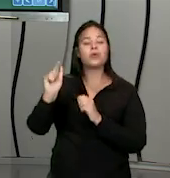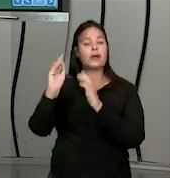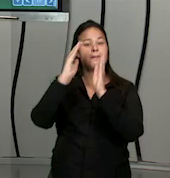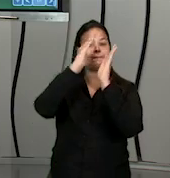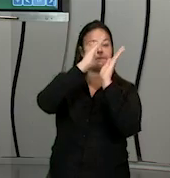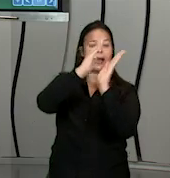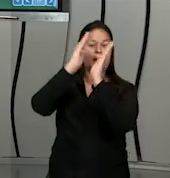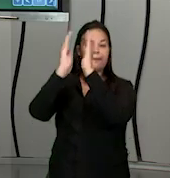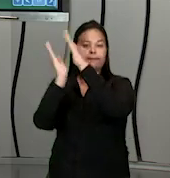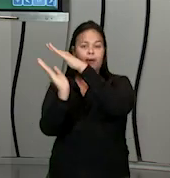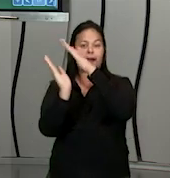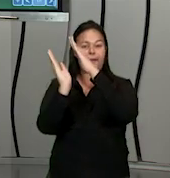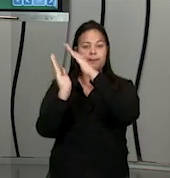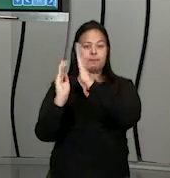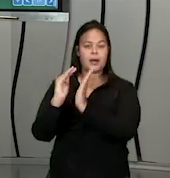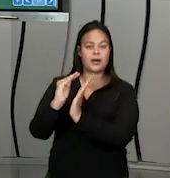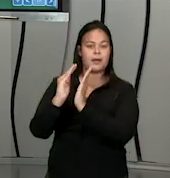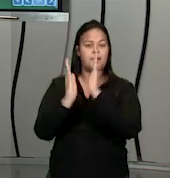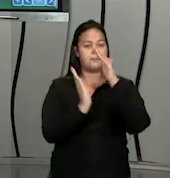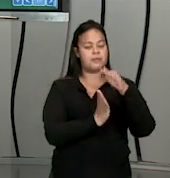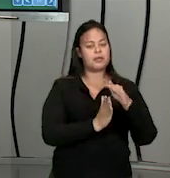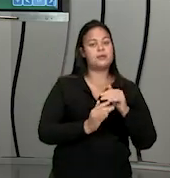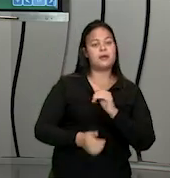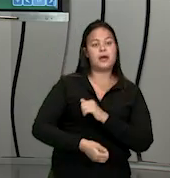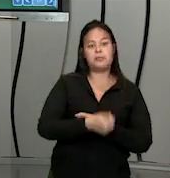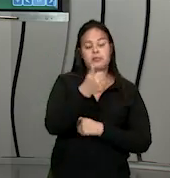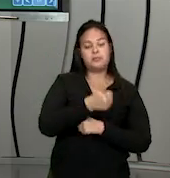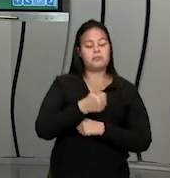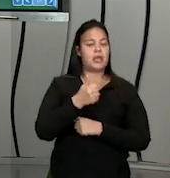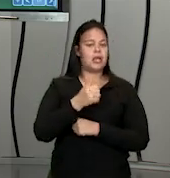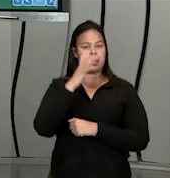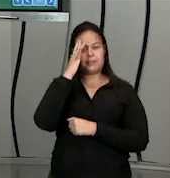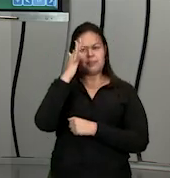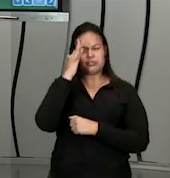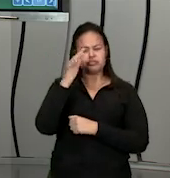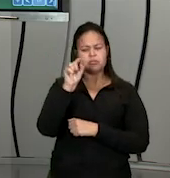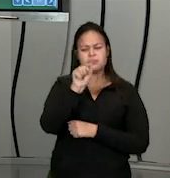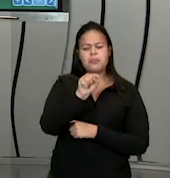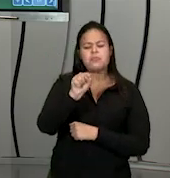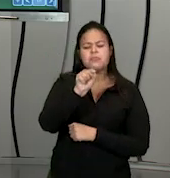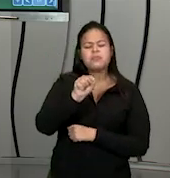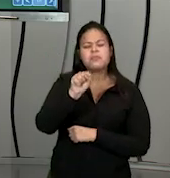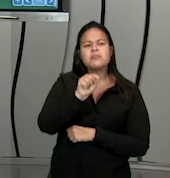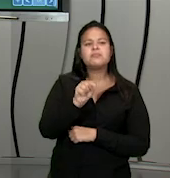maneira. A primeira, mais ou menos como se estivesse no meio. Tá certo?